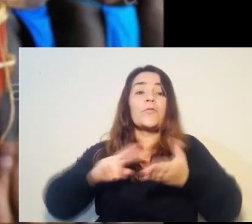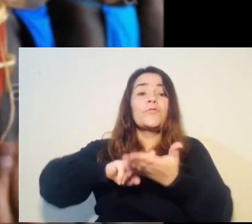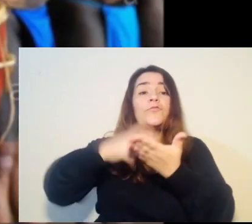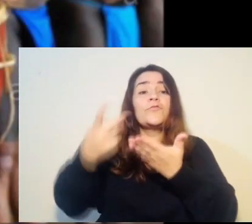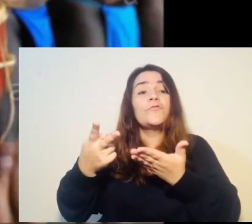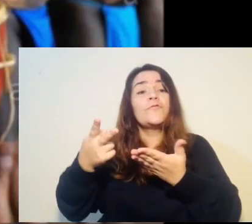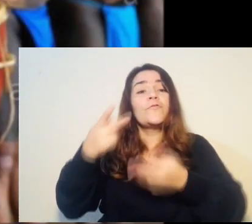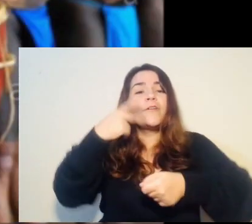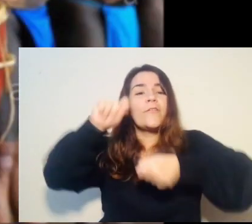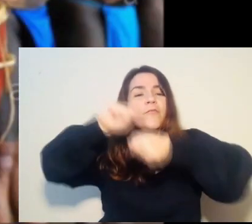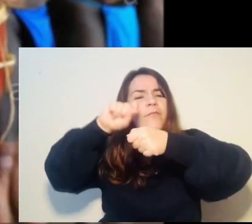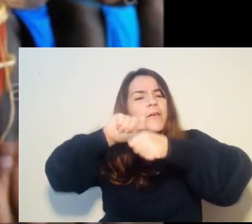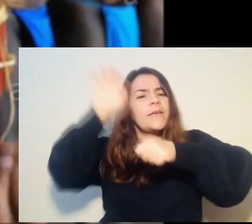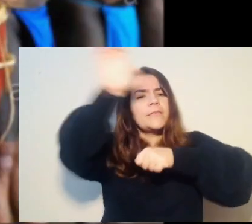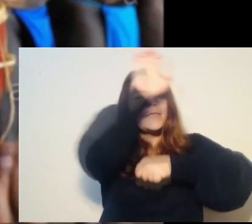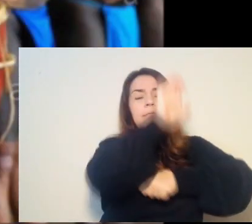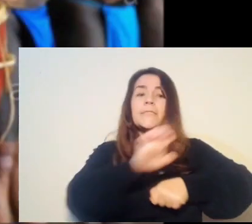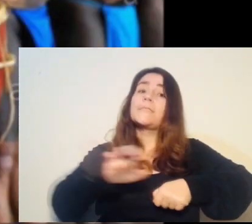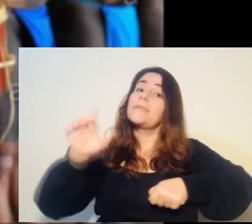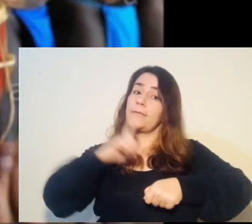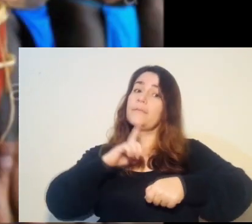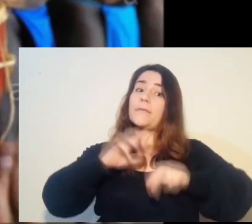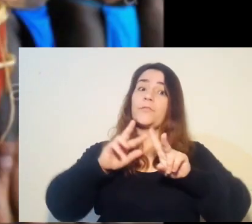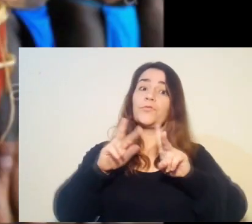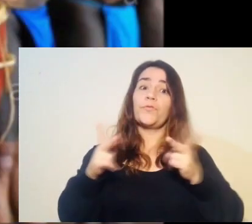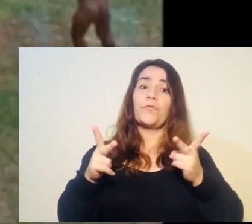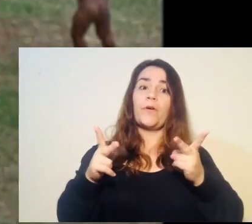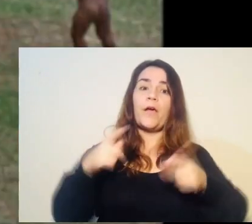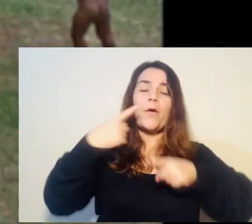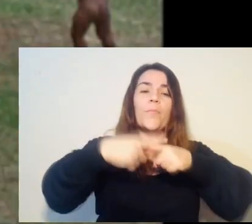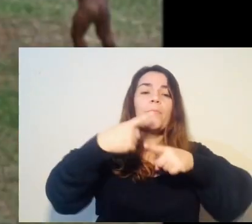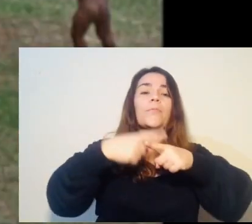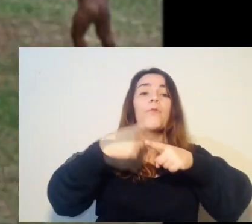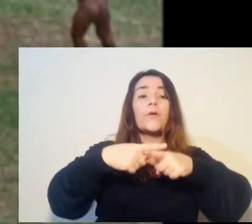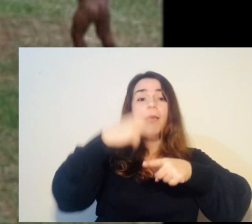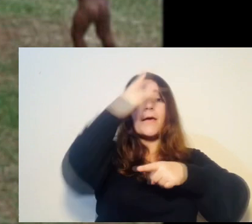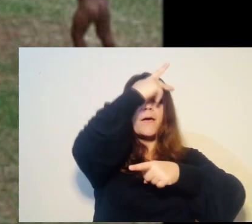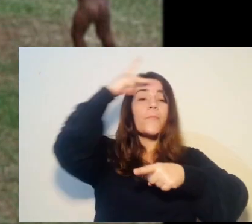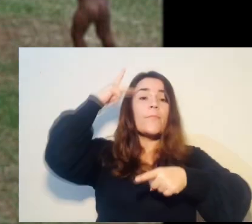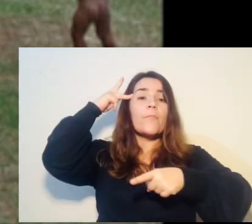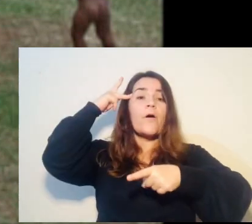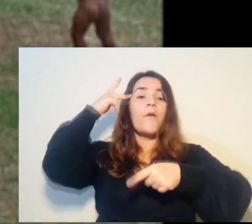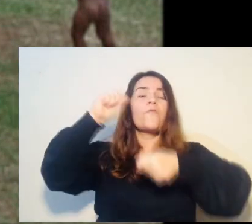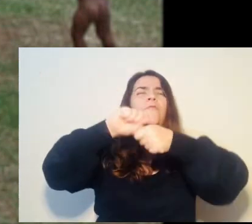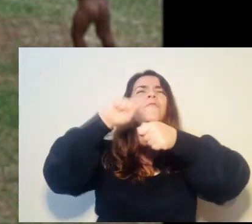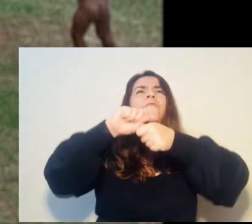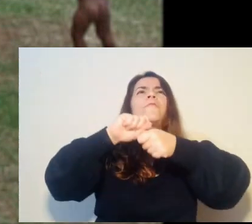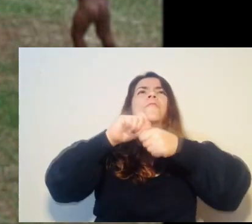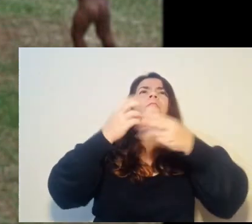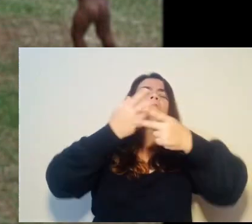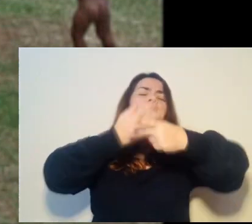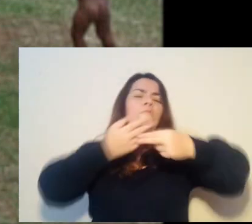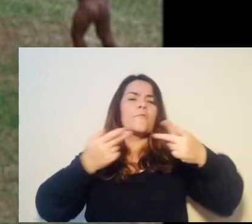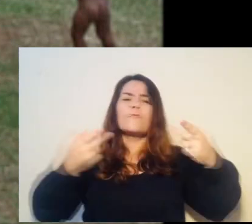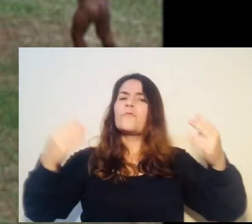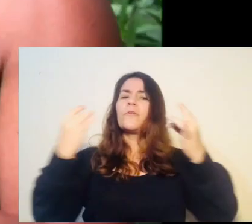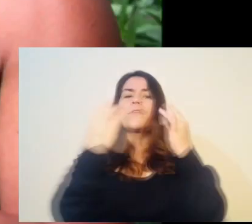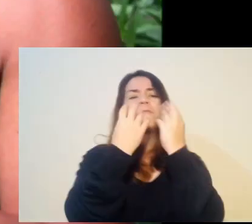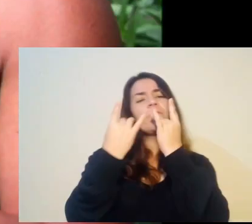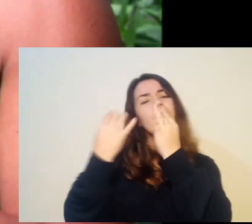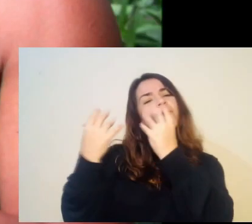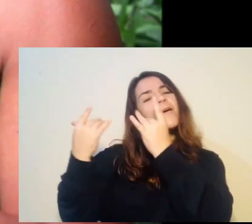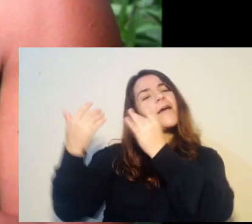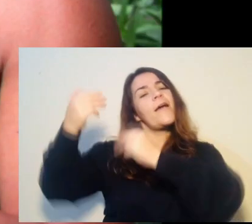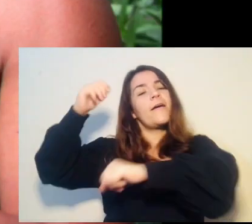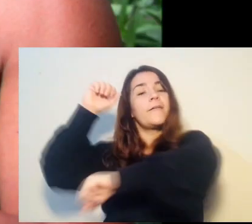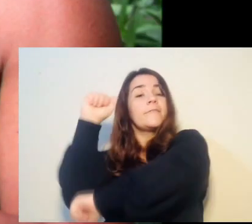tem diferenças em cada um dos seus estados. Os povos tradicionais têm muitas variedades de